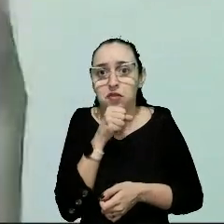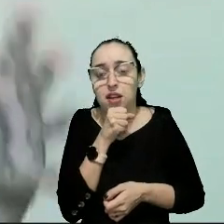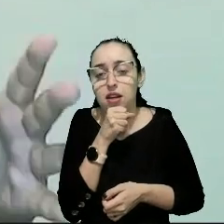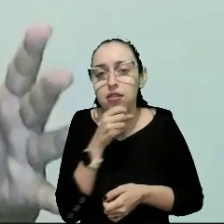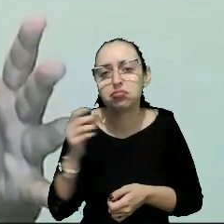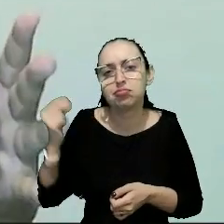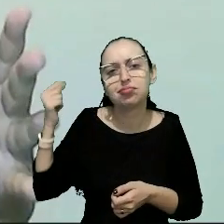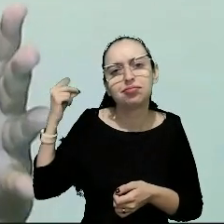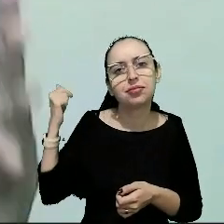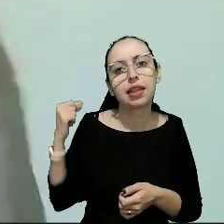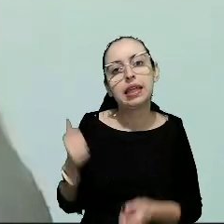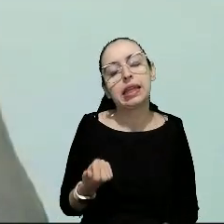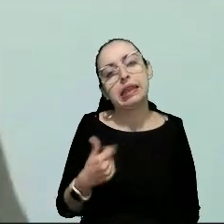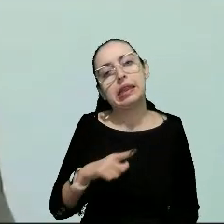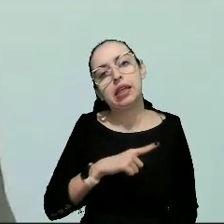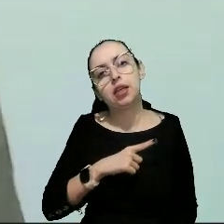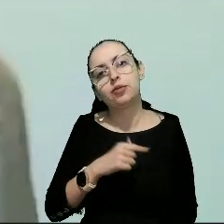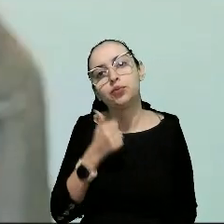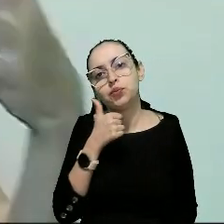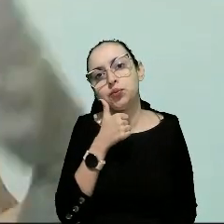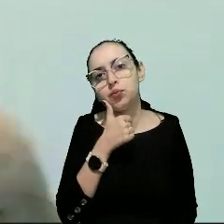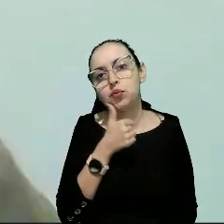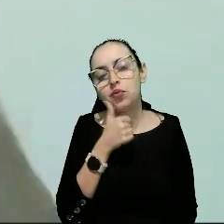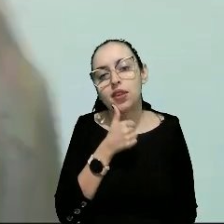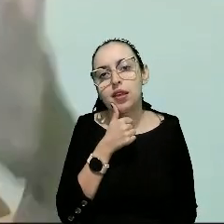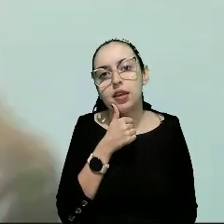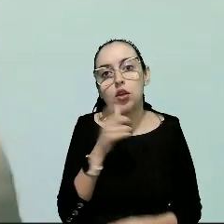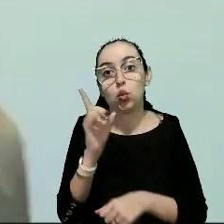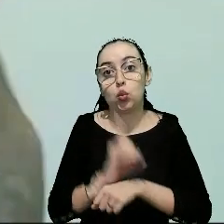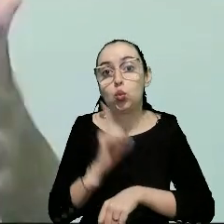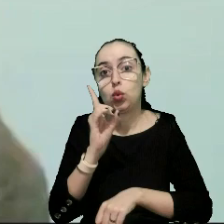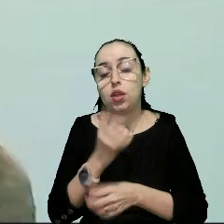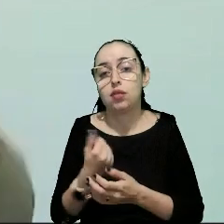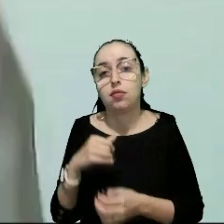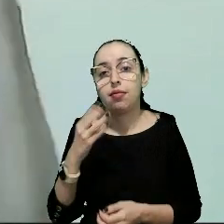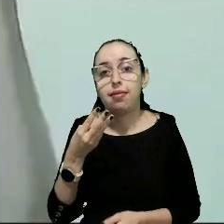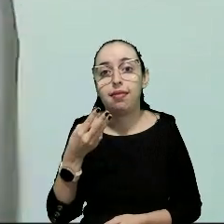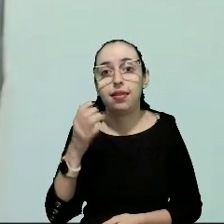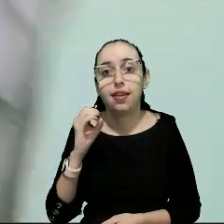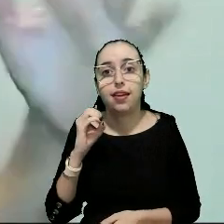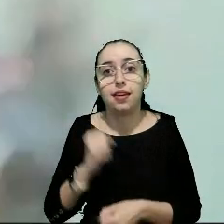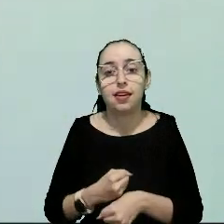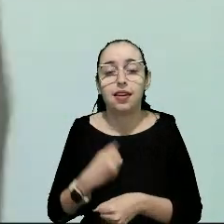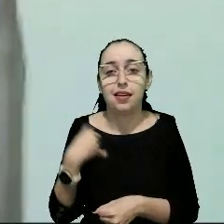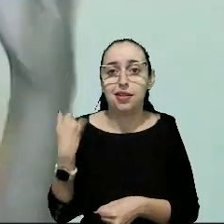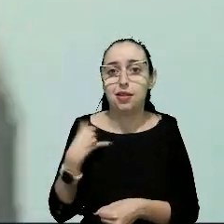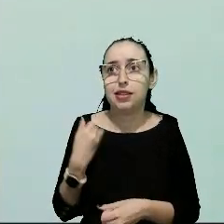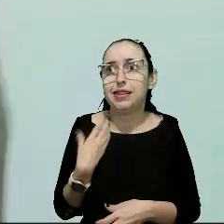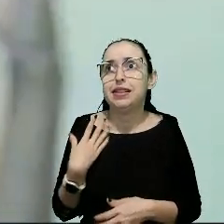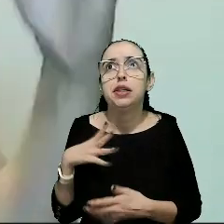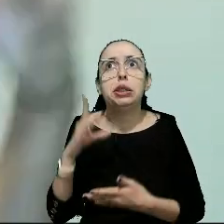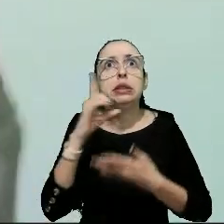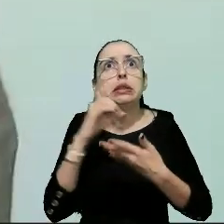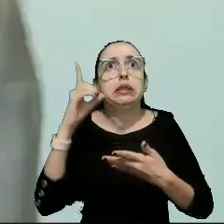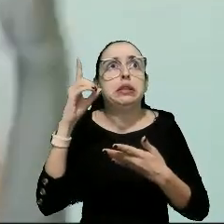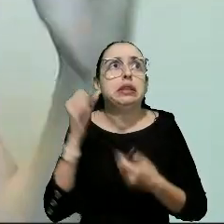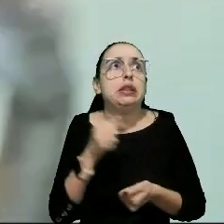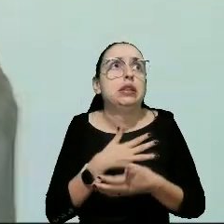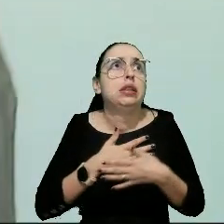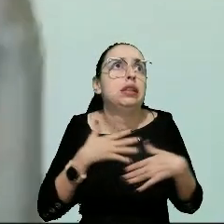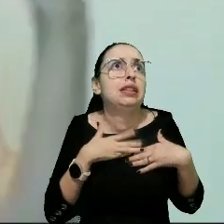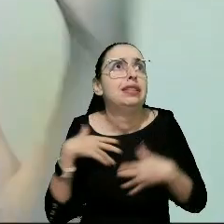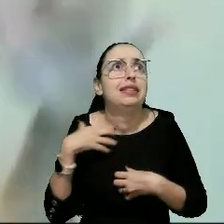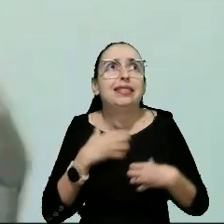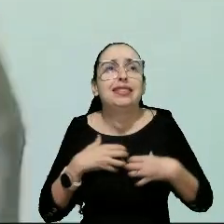desde muito cedo. Eu tenho meninas fazem doutorado comigo aos 30 anos. Ai meu Deus, eu